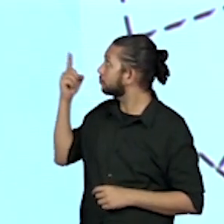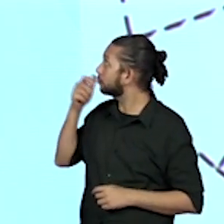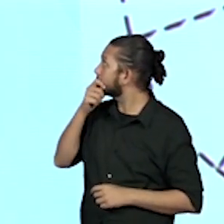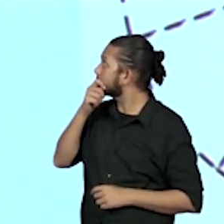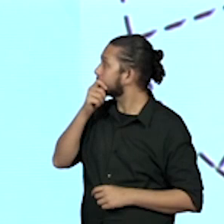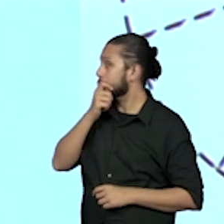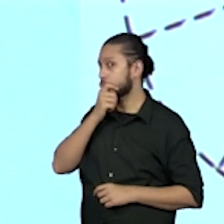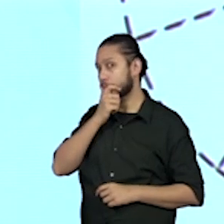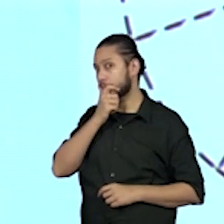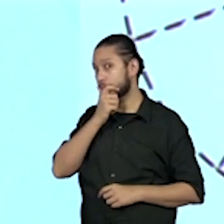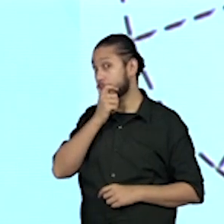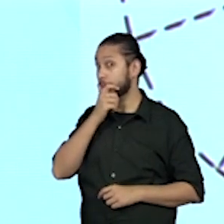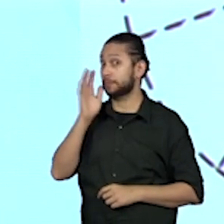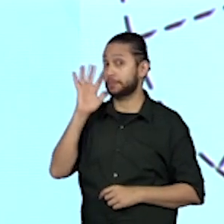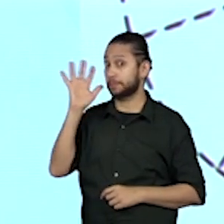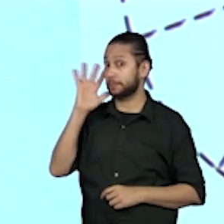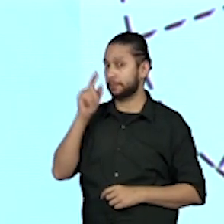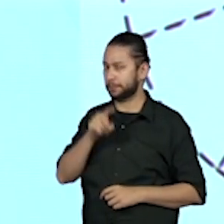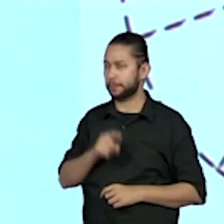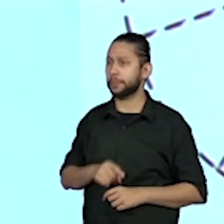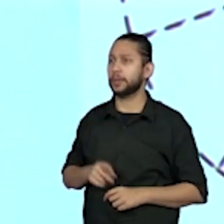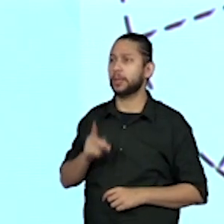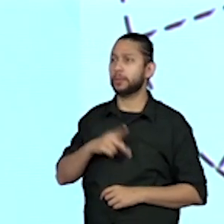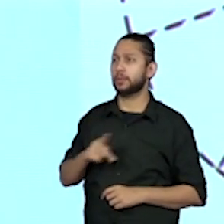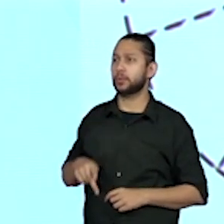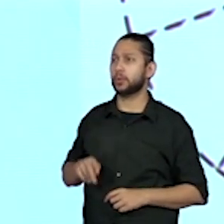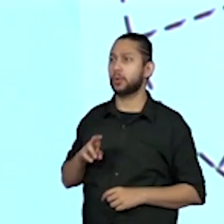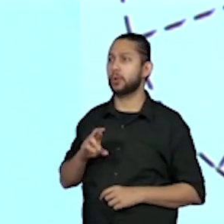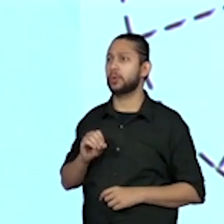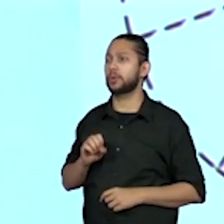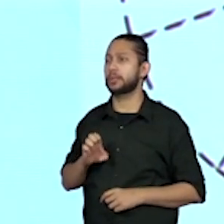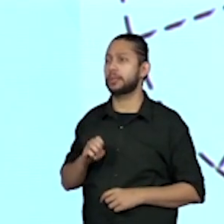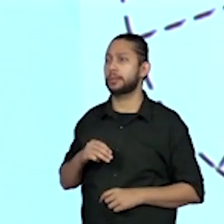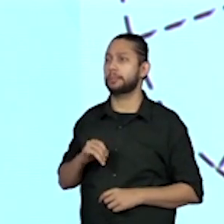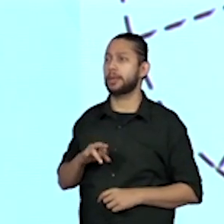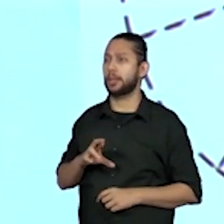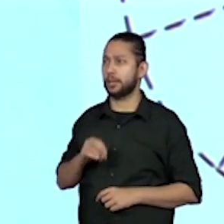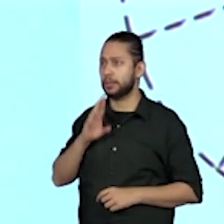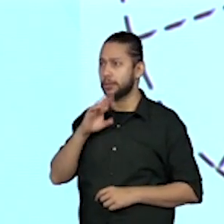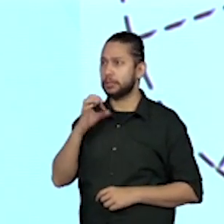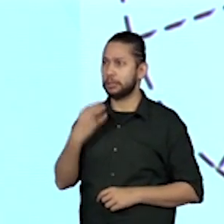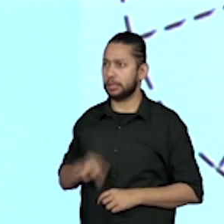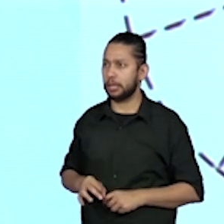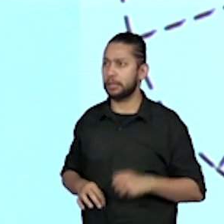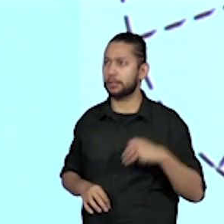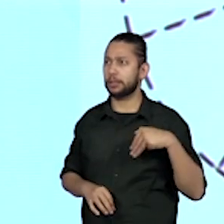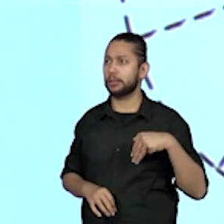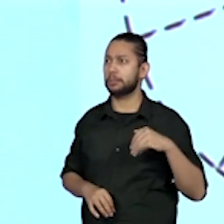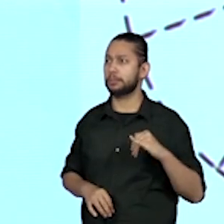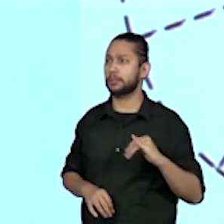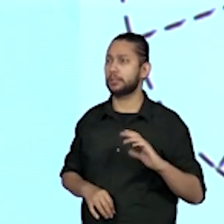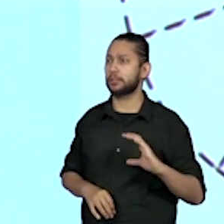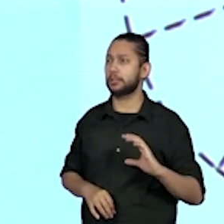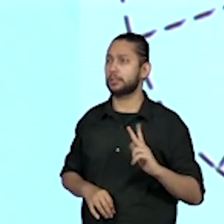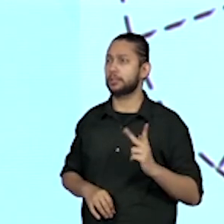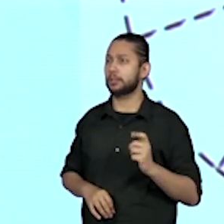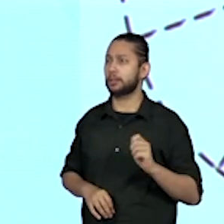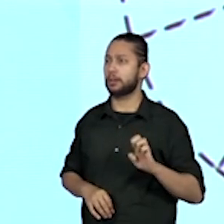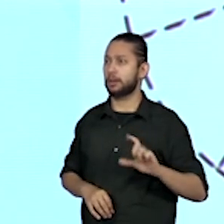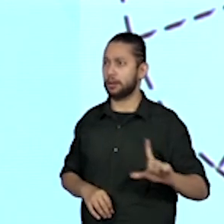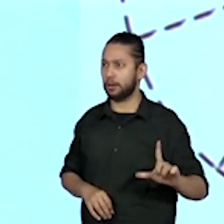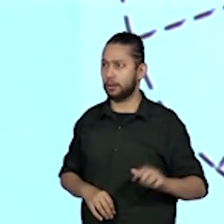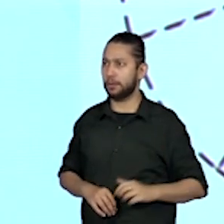E aí, pessoal? Pro Rosimeire já deu a resposta correta. Michel também. E aí, pro